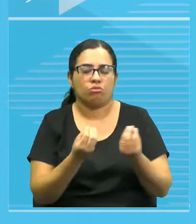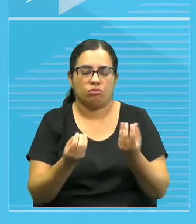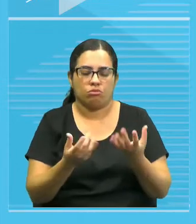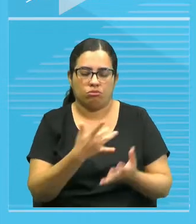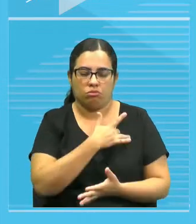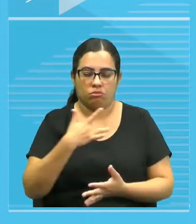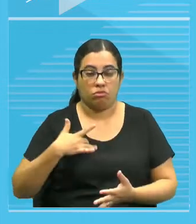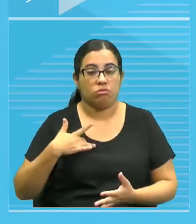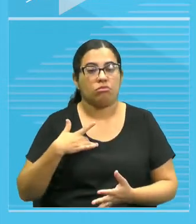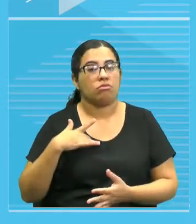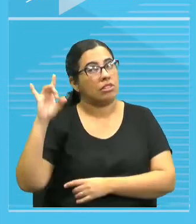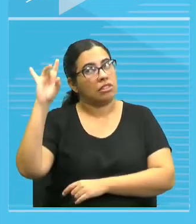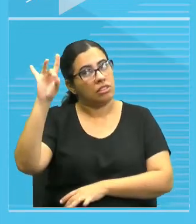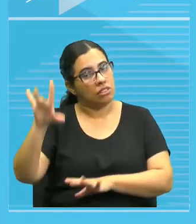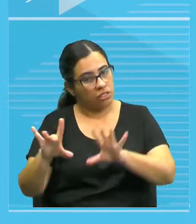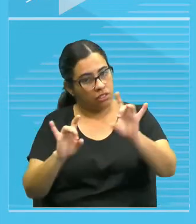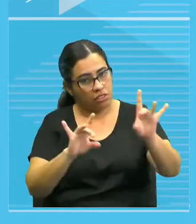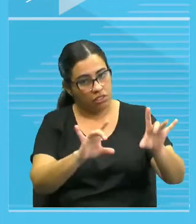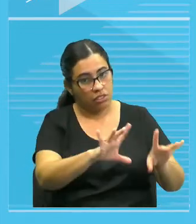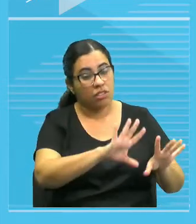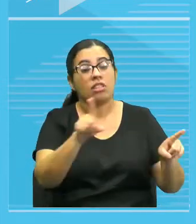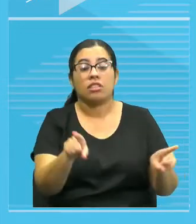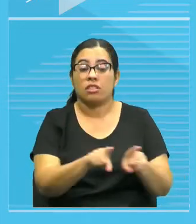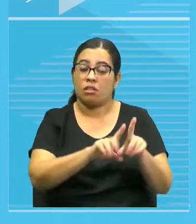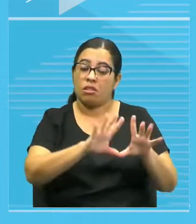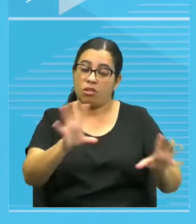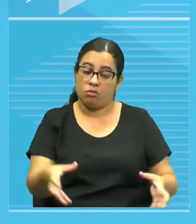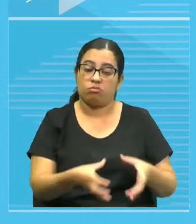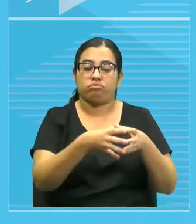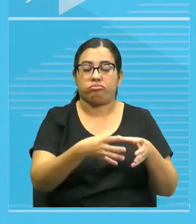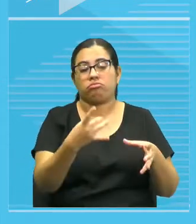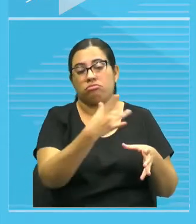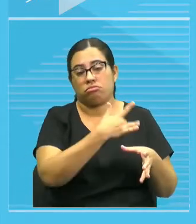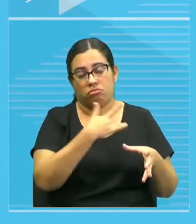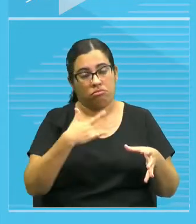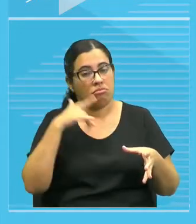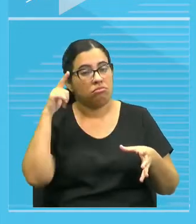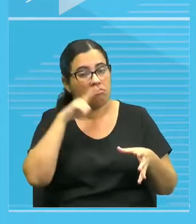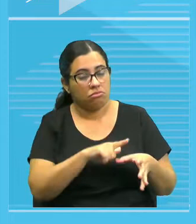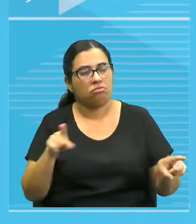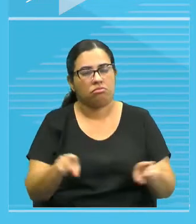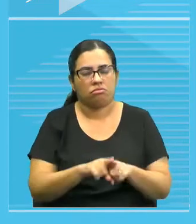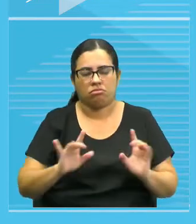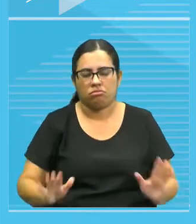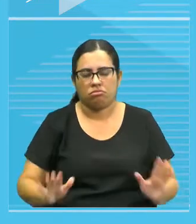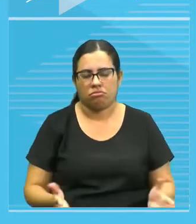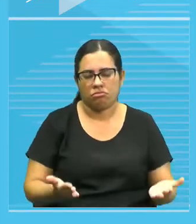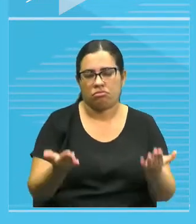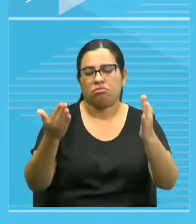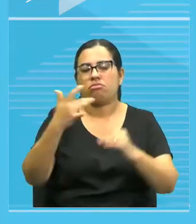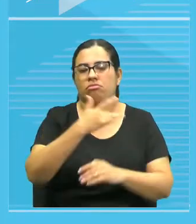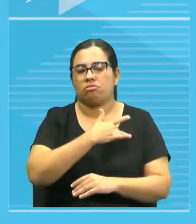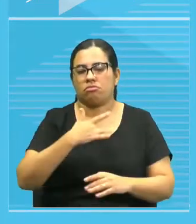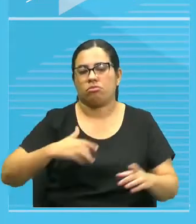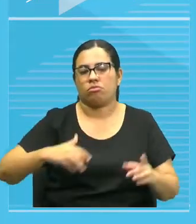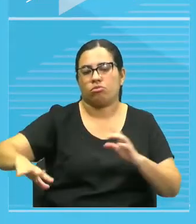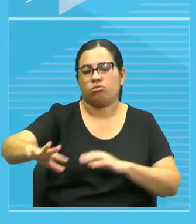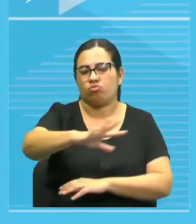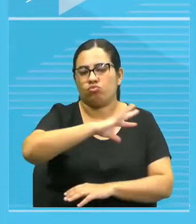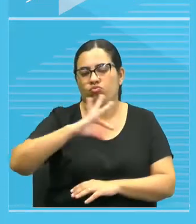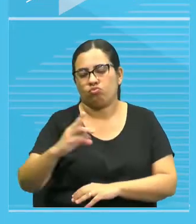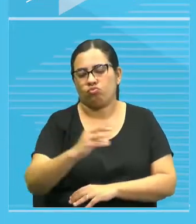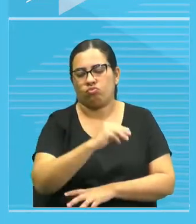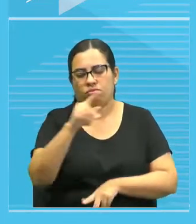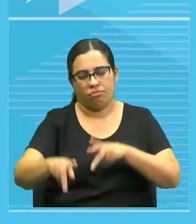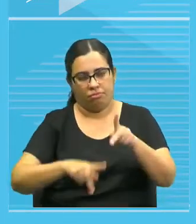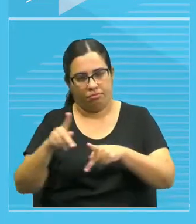coletivo, tá? E a longo prazo, evidentemente, a promoção da saúde da população. Gente,